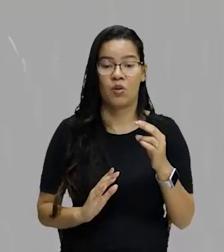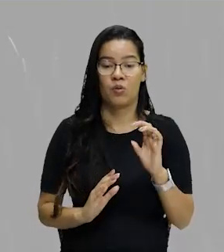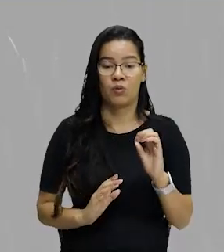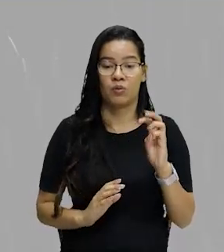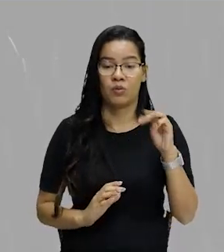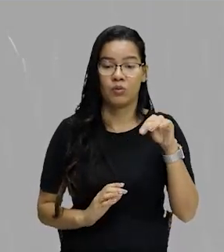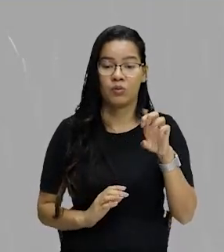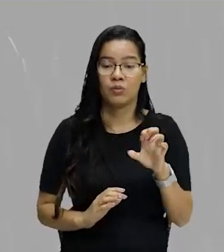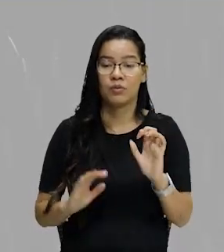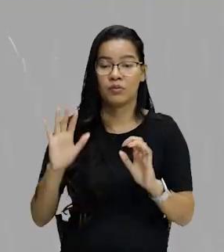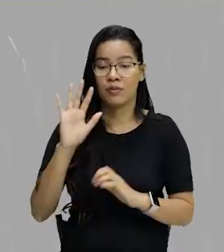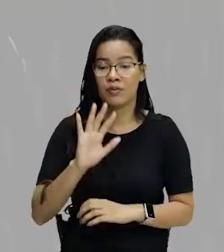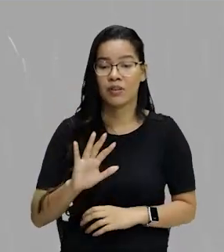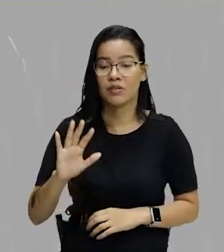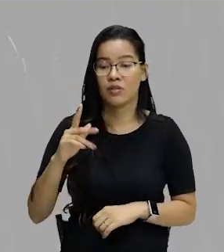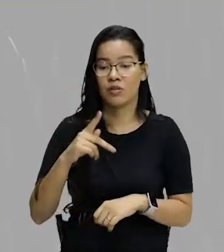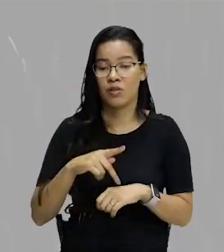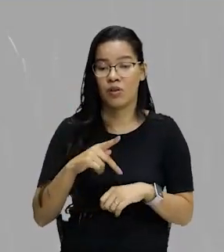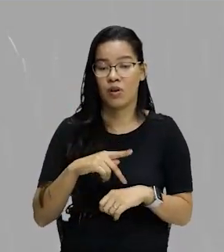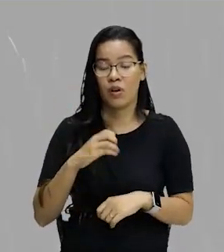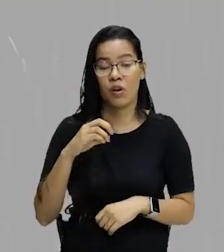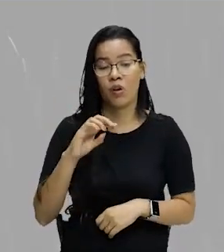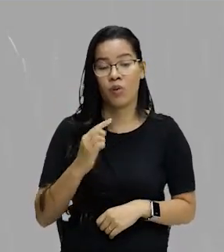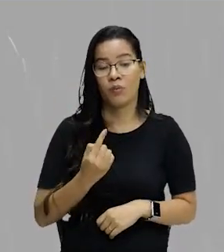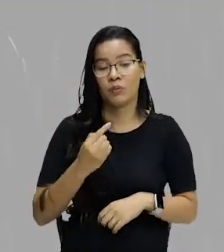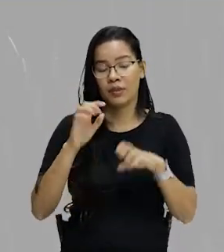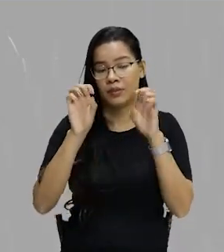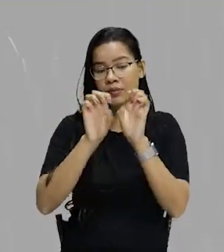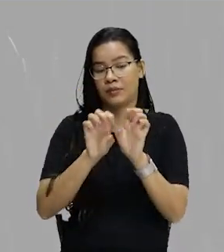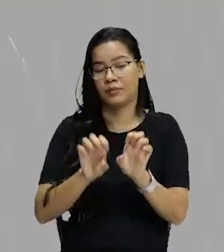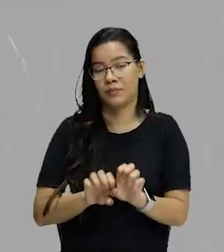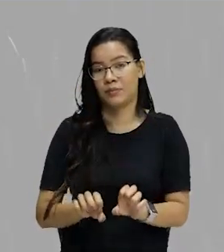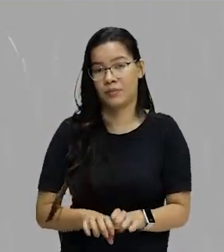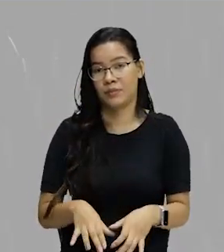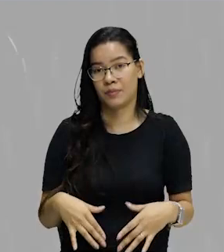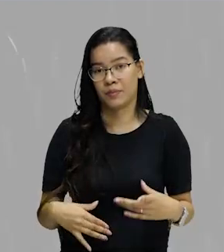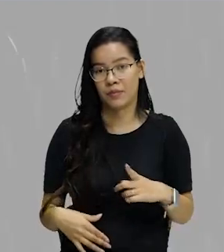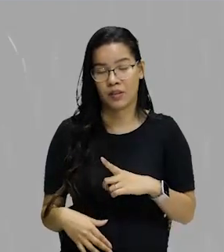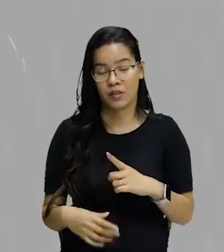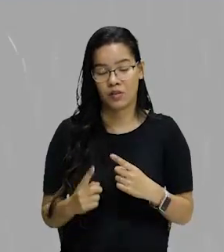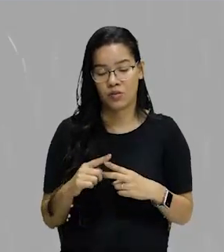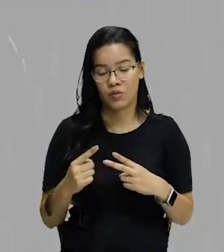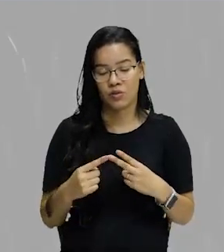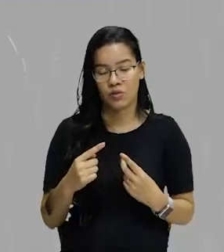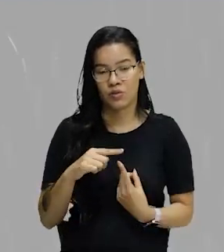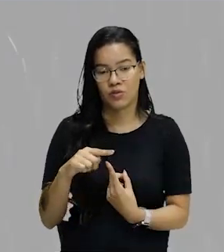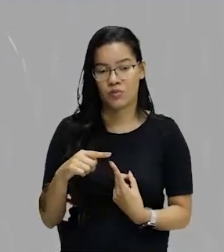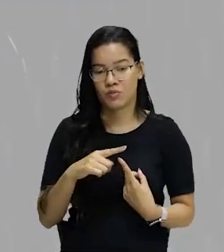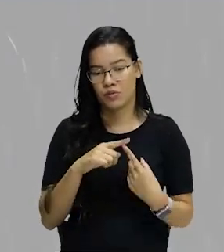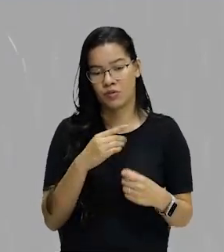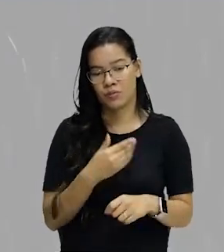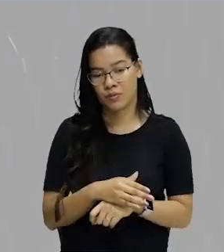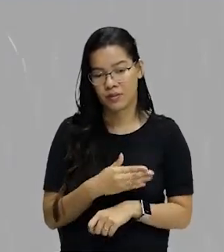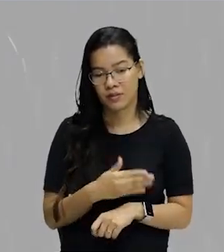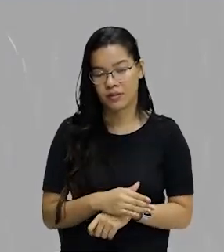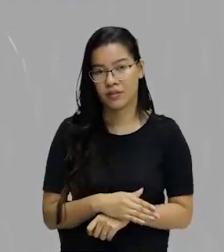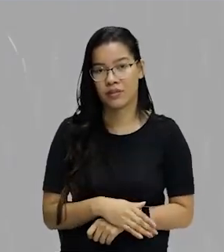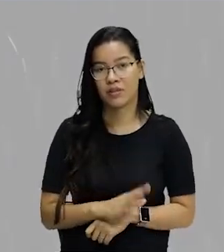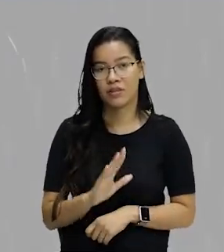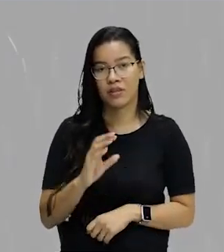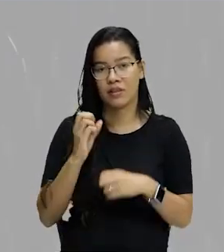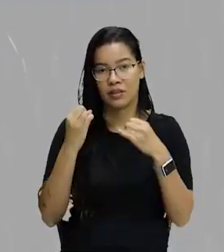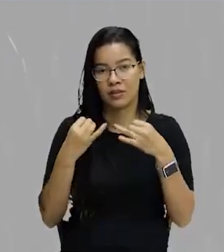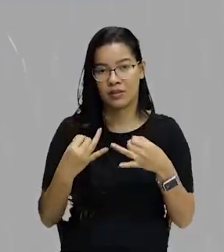face rochosa ou de uma estrutura. Aí existem dois tipos de prática de escalada. Falei até